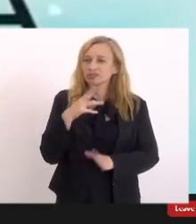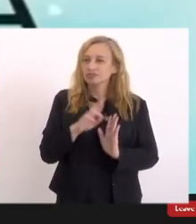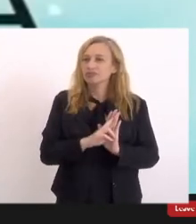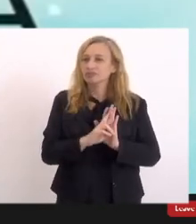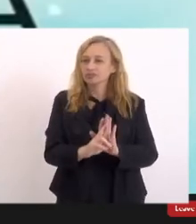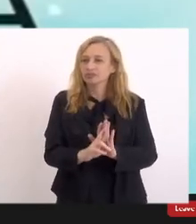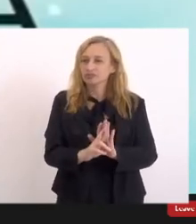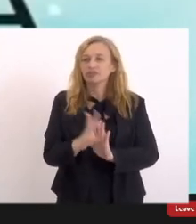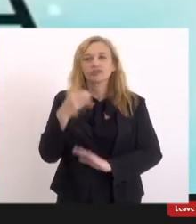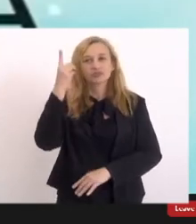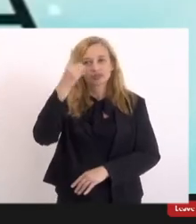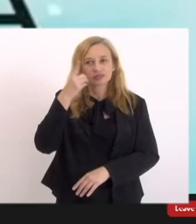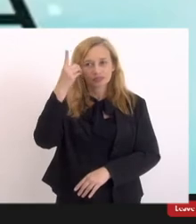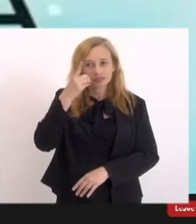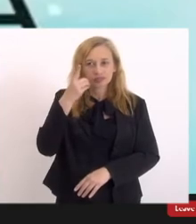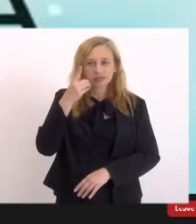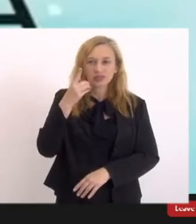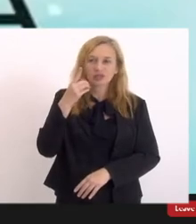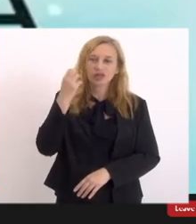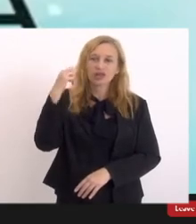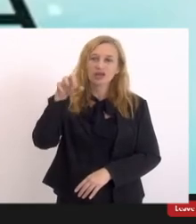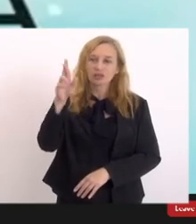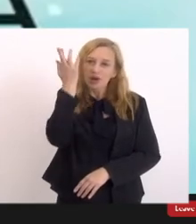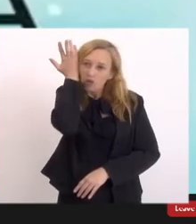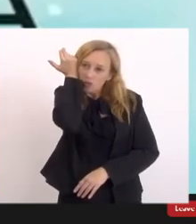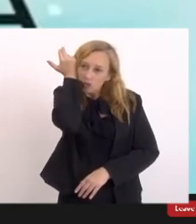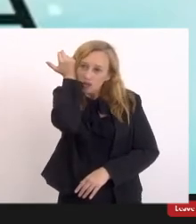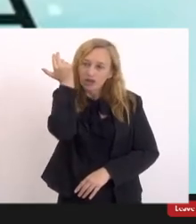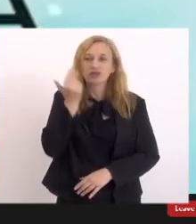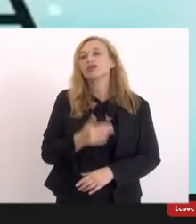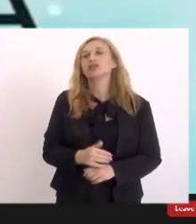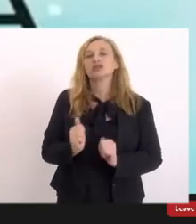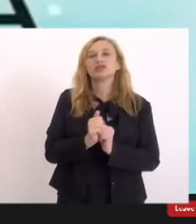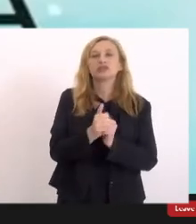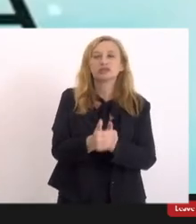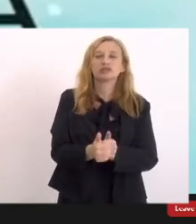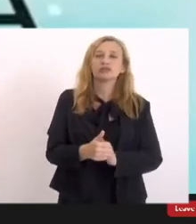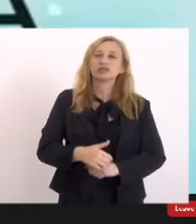represento o deputado Eliomar Coelho, que acompanha